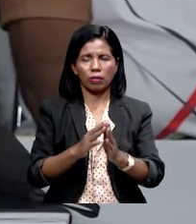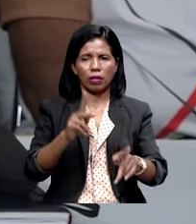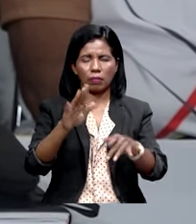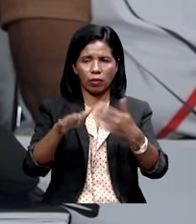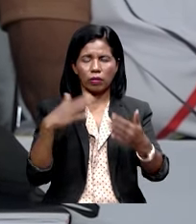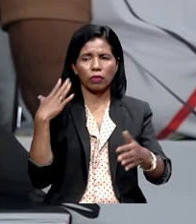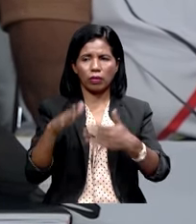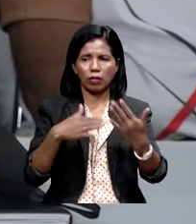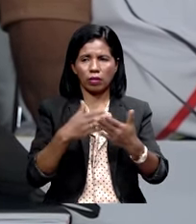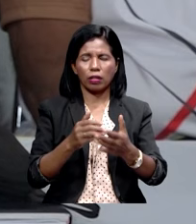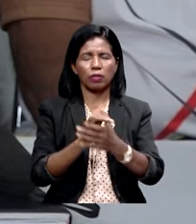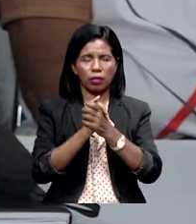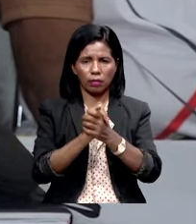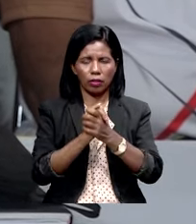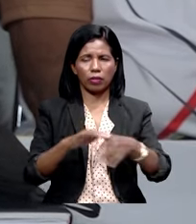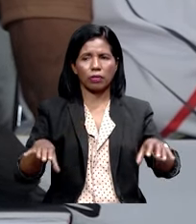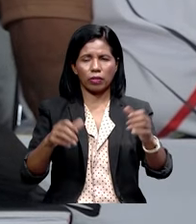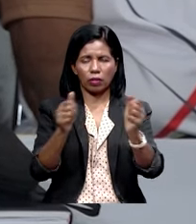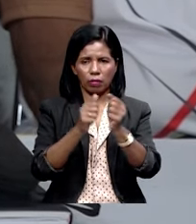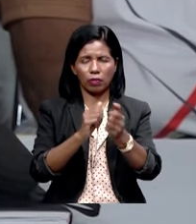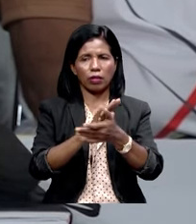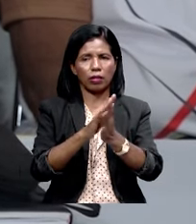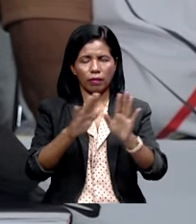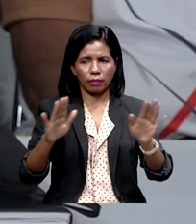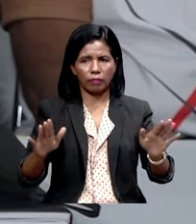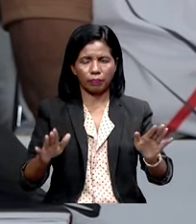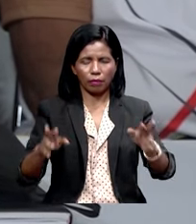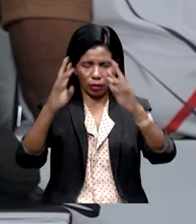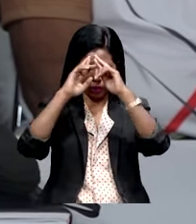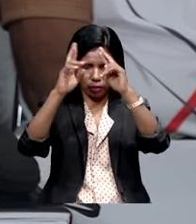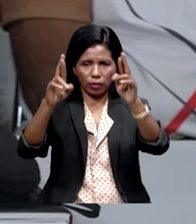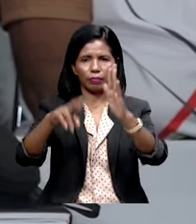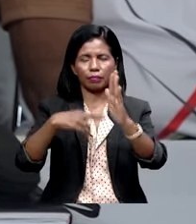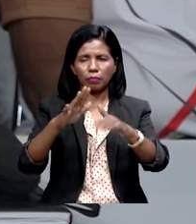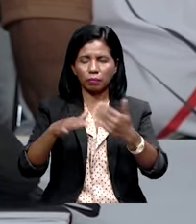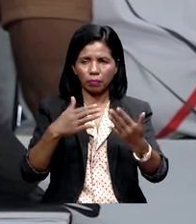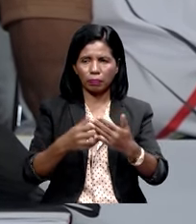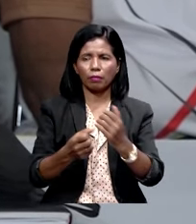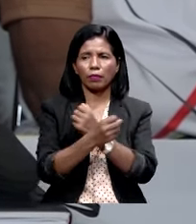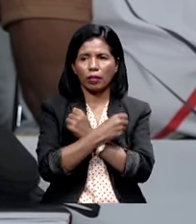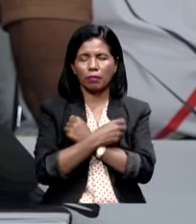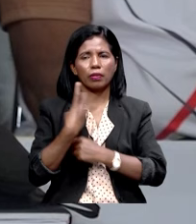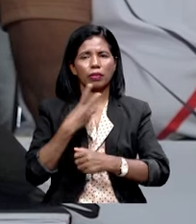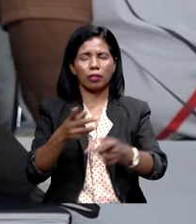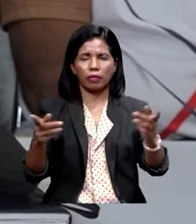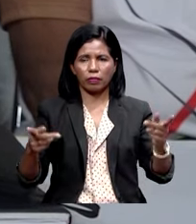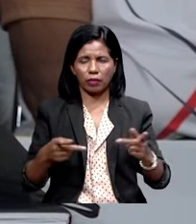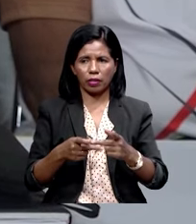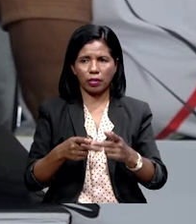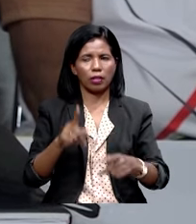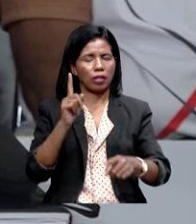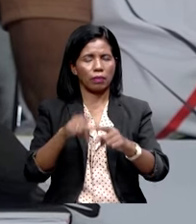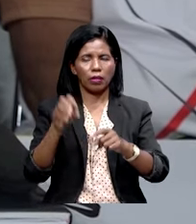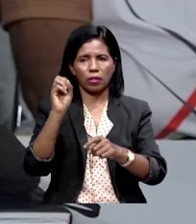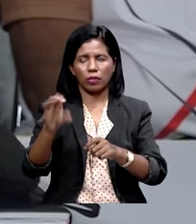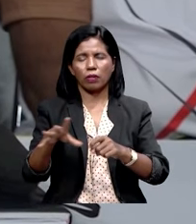será, a tua remete em harmonia, na estabilidade, respeita a regra será, no adome, e tem ambiente, no labele sua